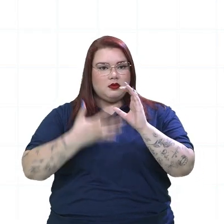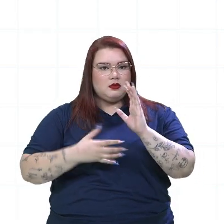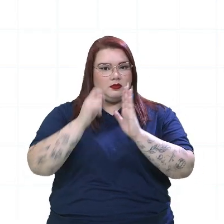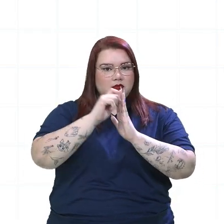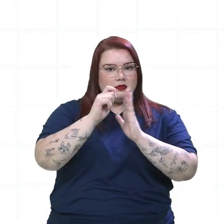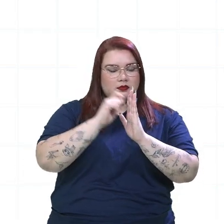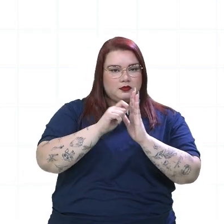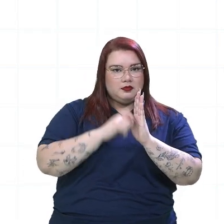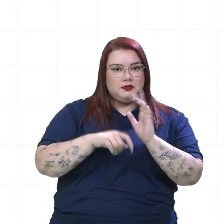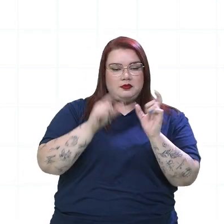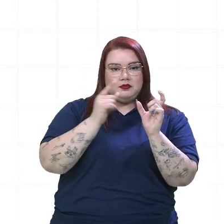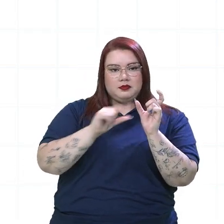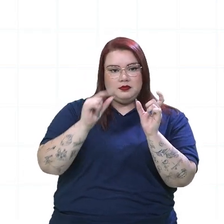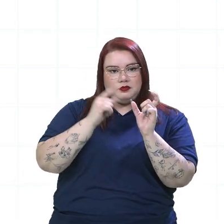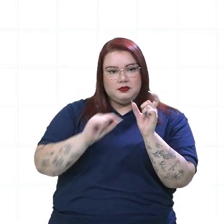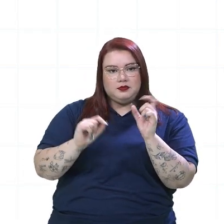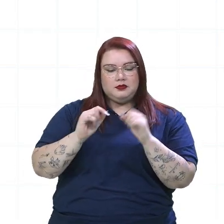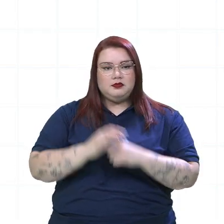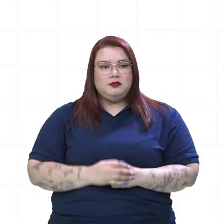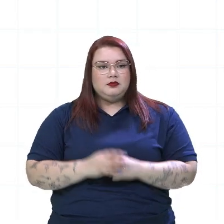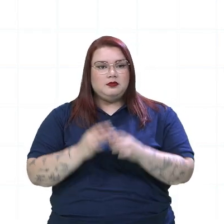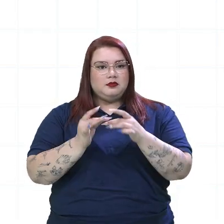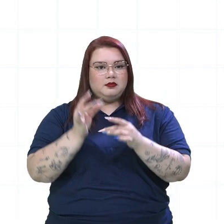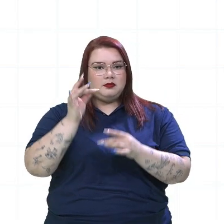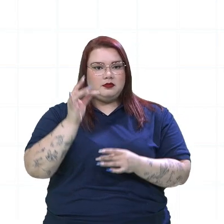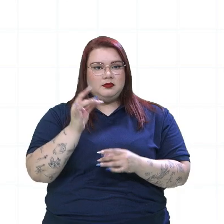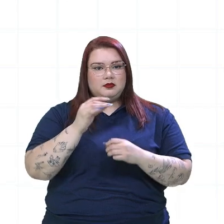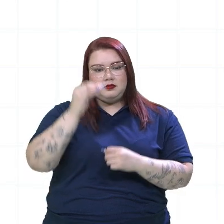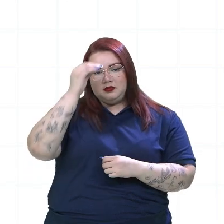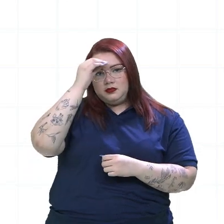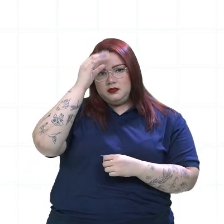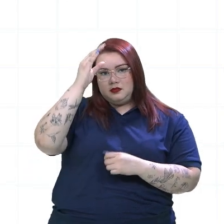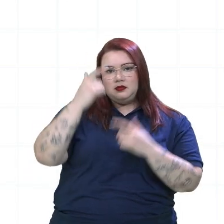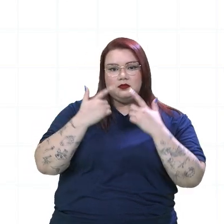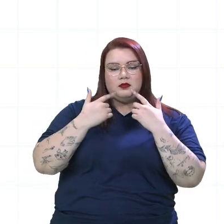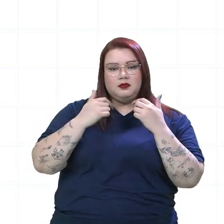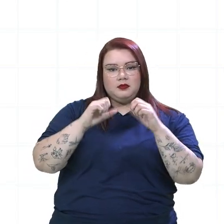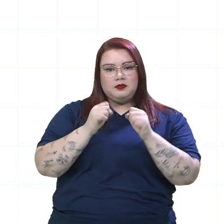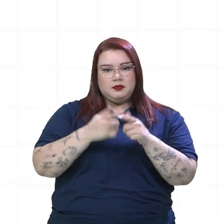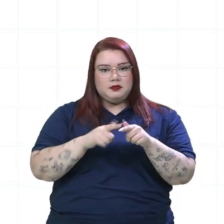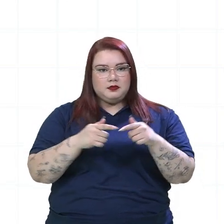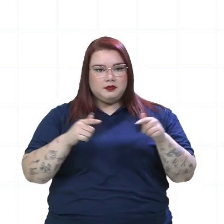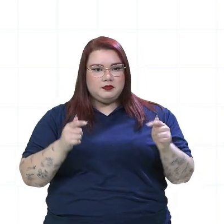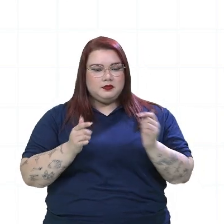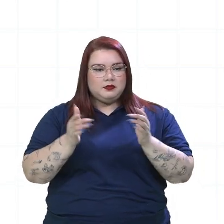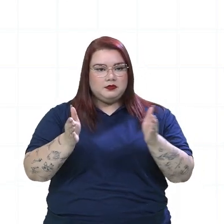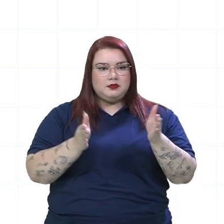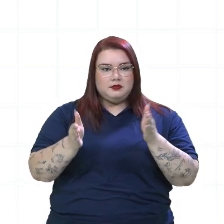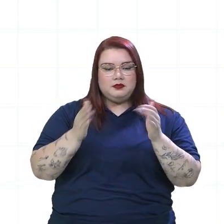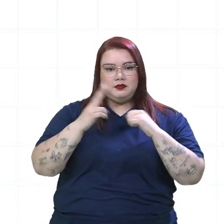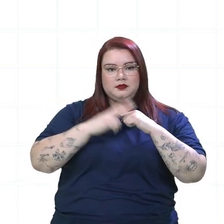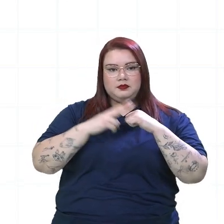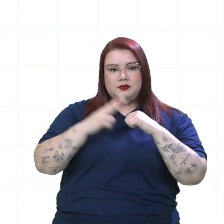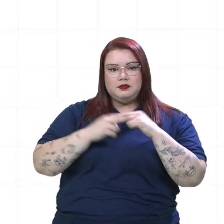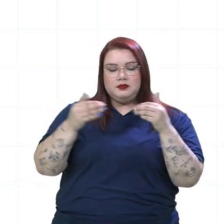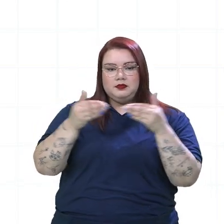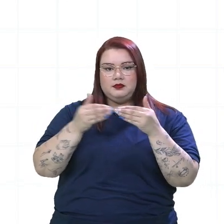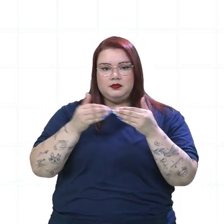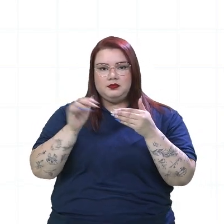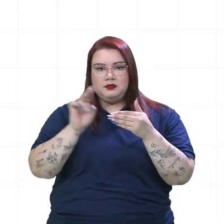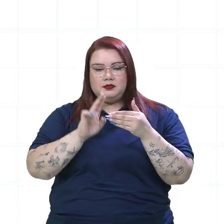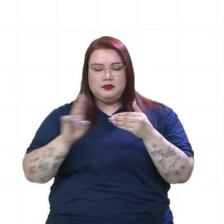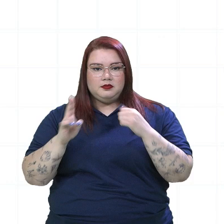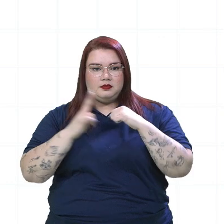notacionais da escrita, morfossintaxe e o detalhamento, conhecimentos linguísticos e gramaticais, tempos verbais,